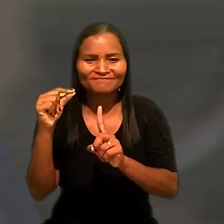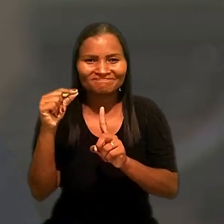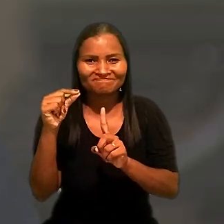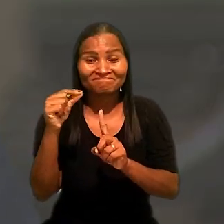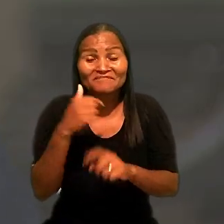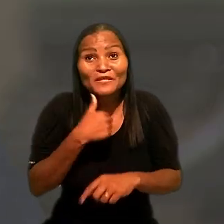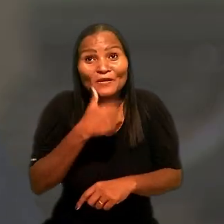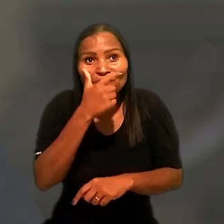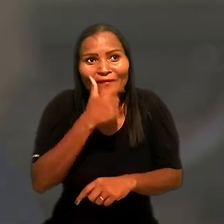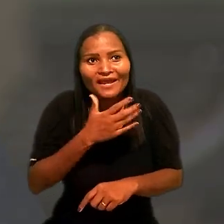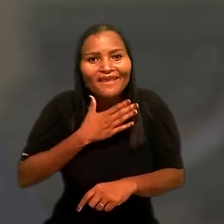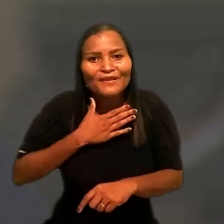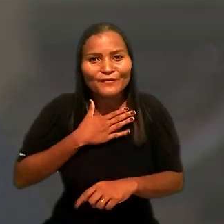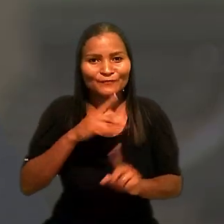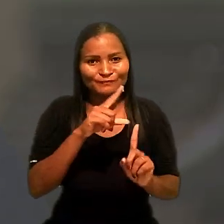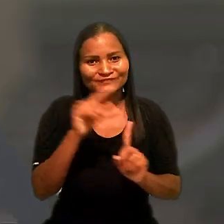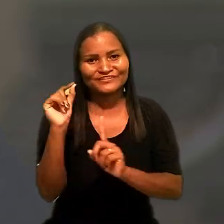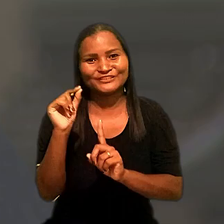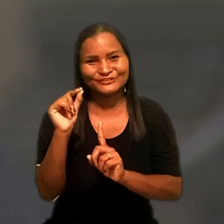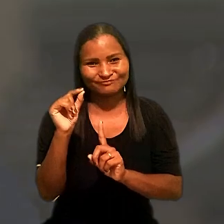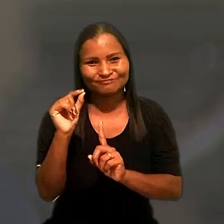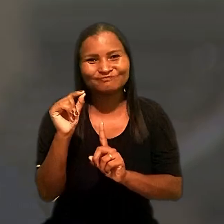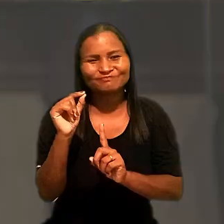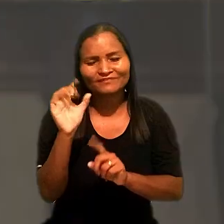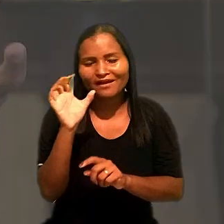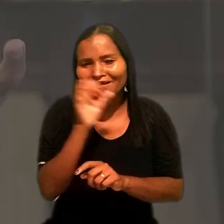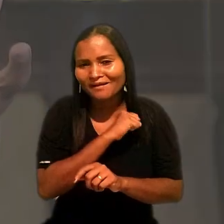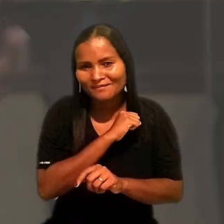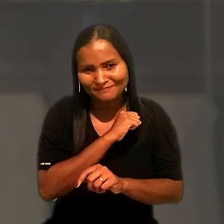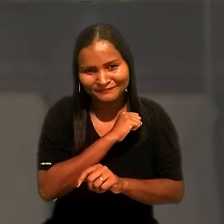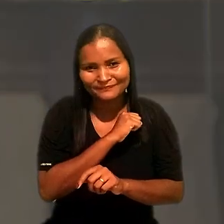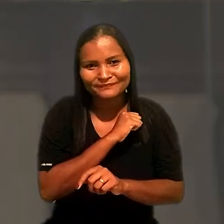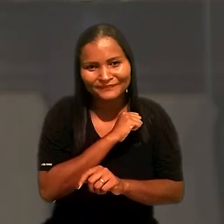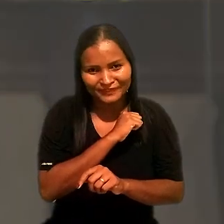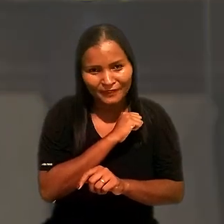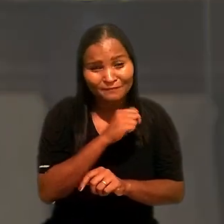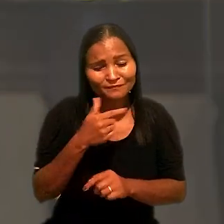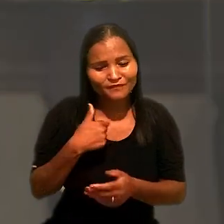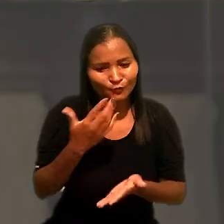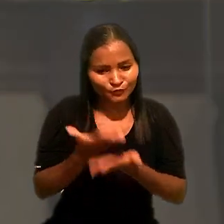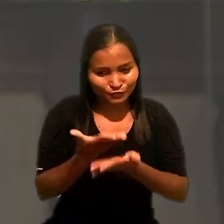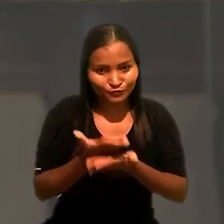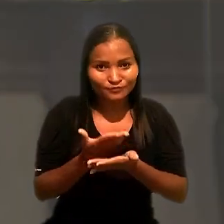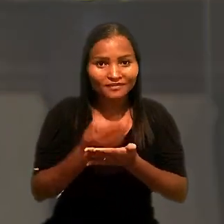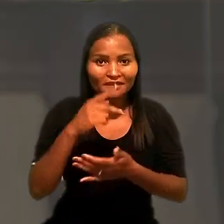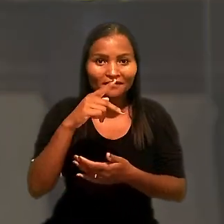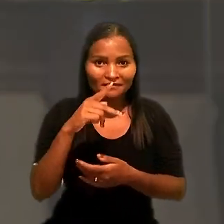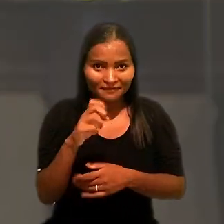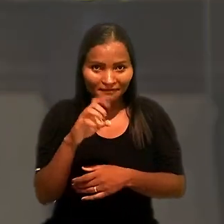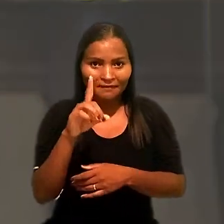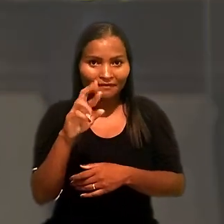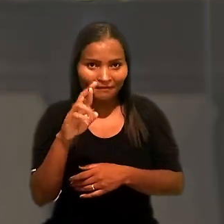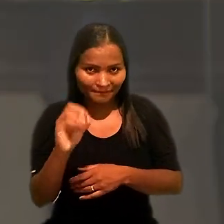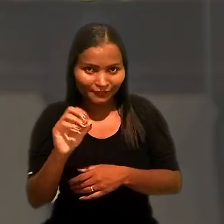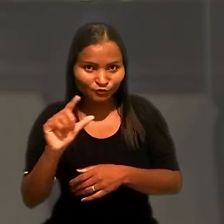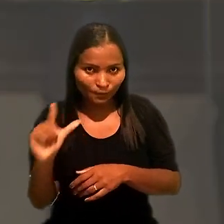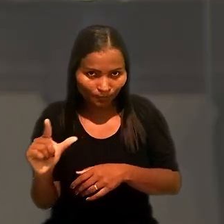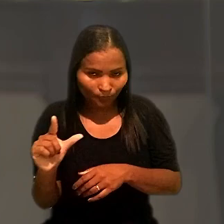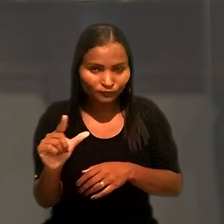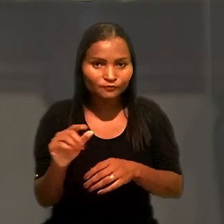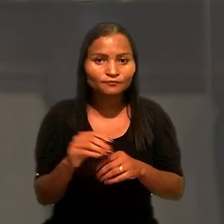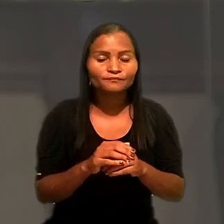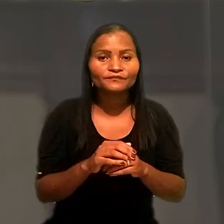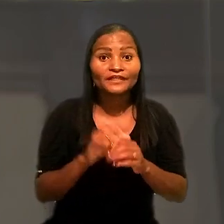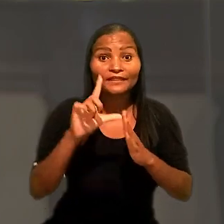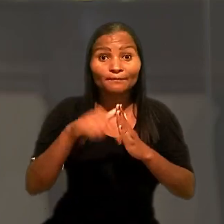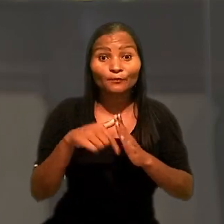privilegiadas. Eu me considero um privilegiado a esse respeito. Rapidamente, estudei em Pedro Leopoldo, após o quê? E aí vi